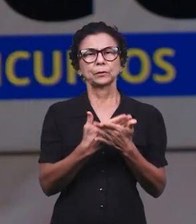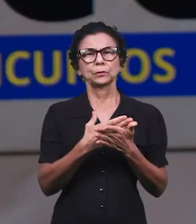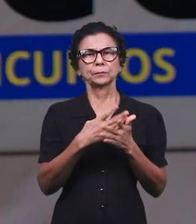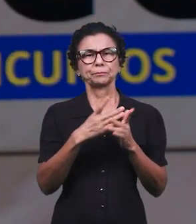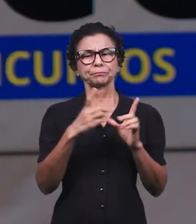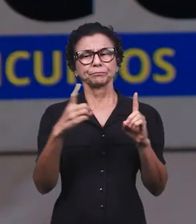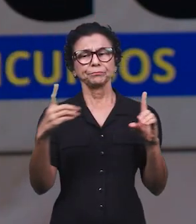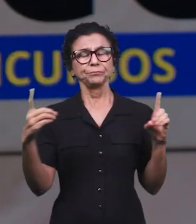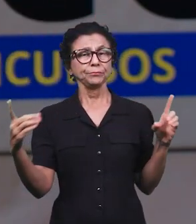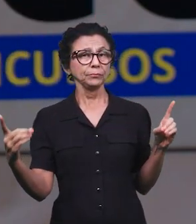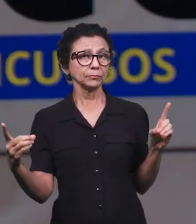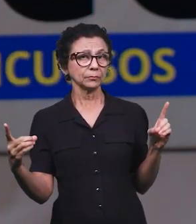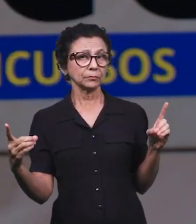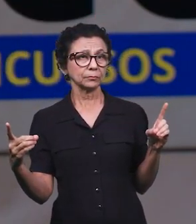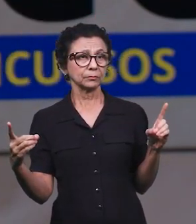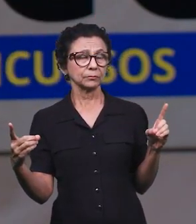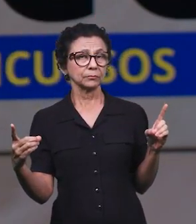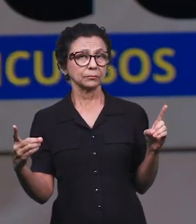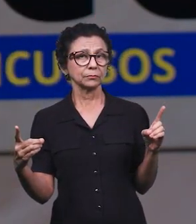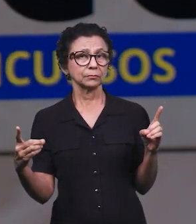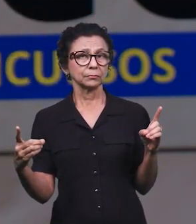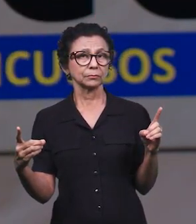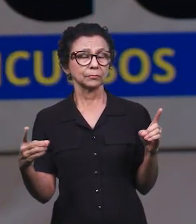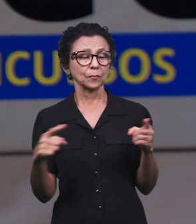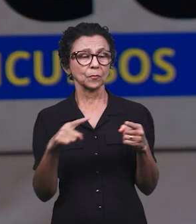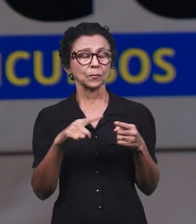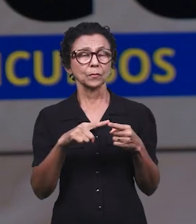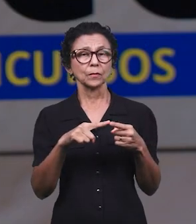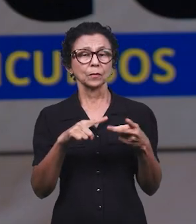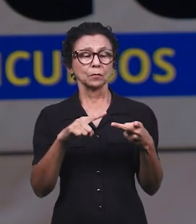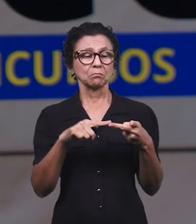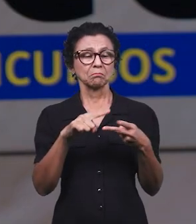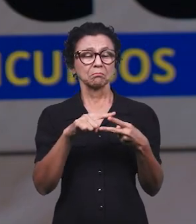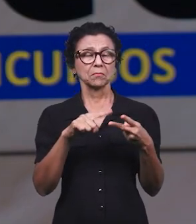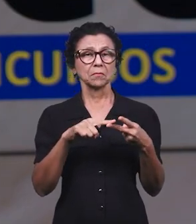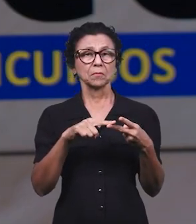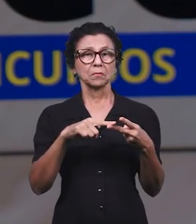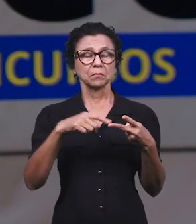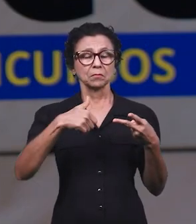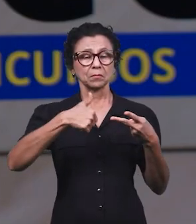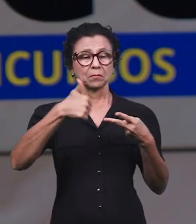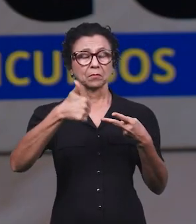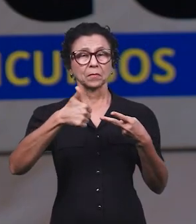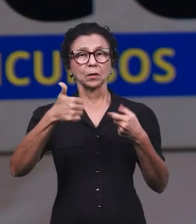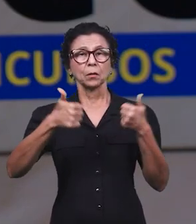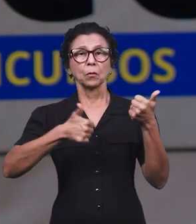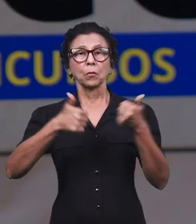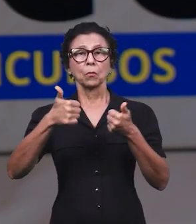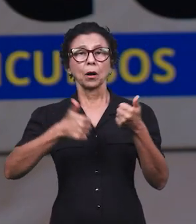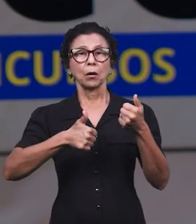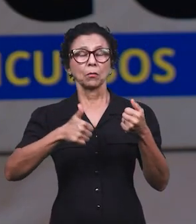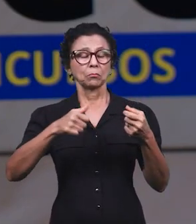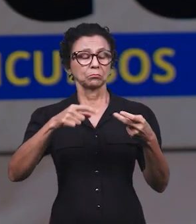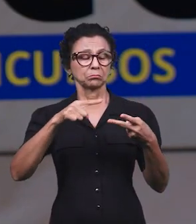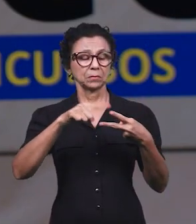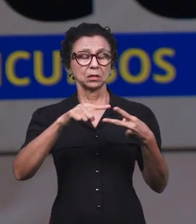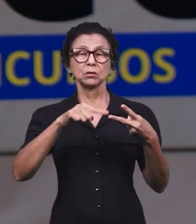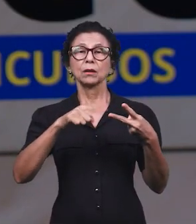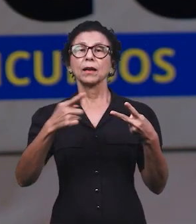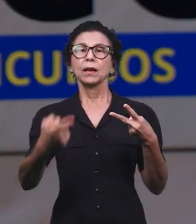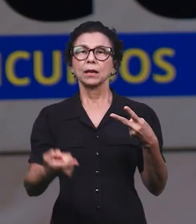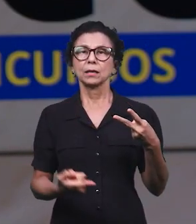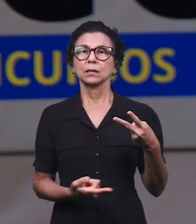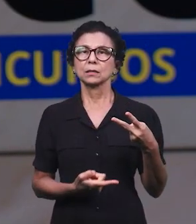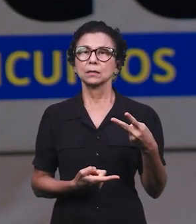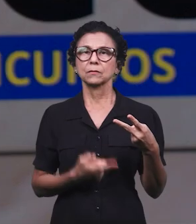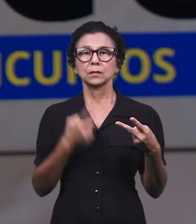vantagens, comparando as vantagens e desvantagens? O que você acha que é melhor para você? Isso é um ponto que eu quero destacar aqui. Você tem que definir com